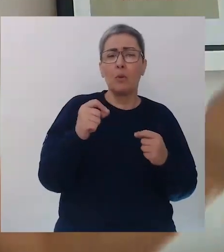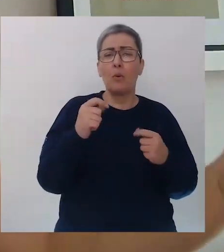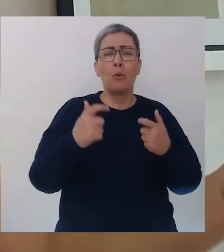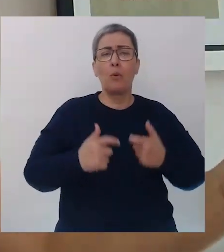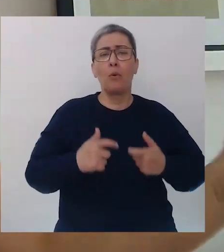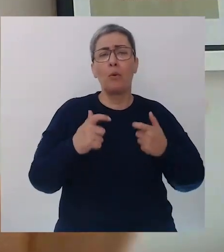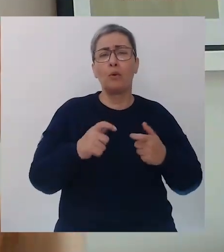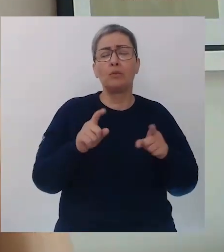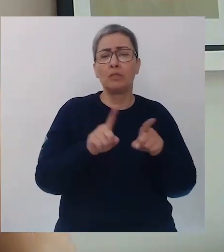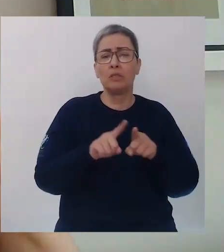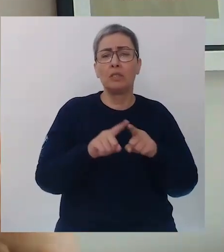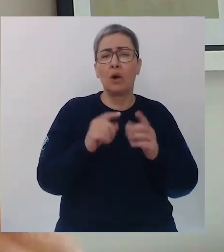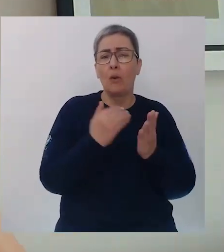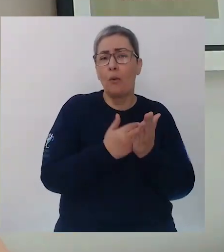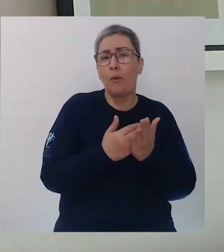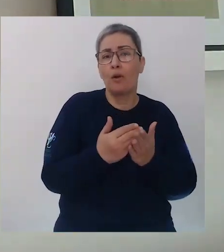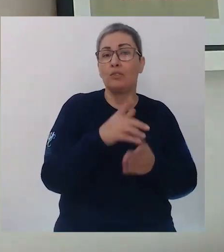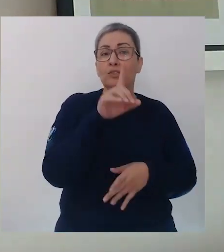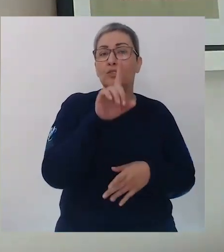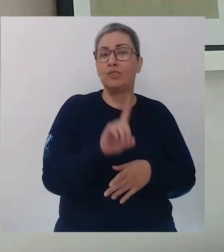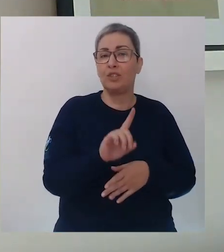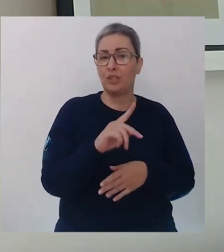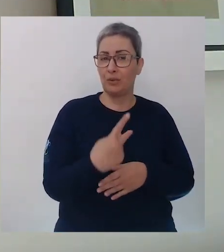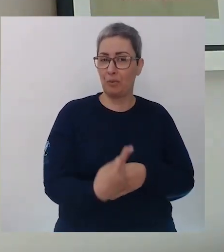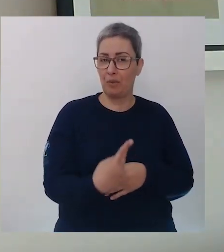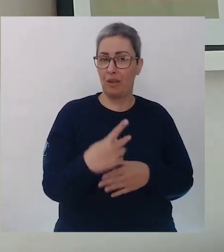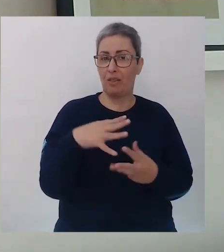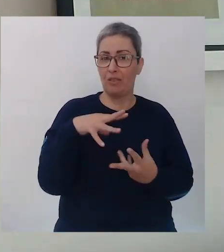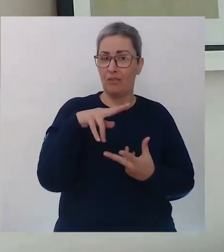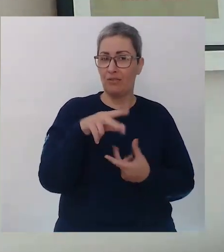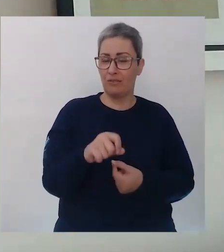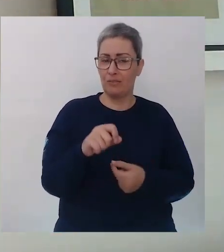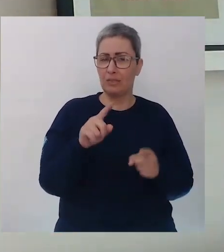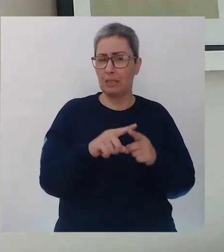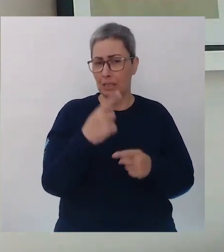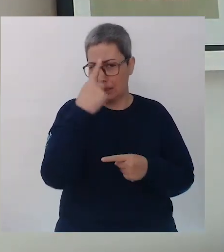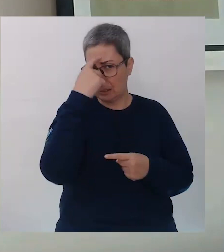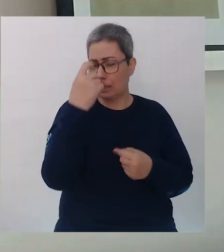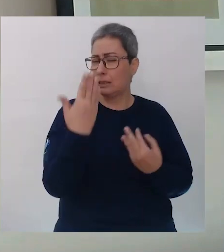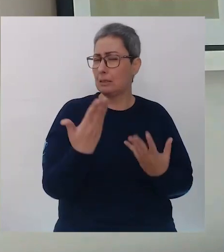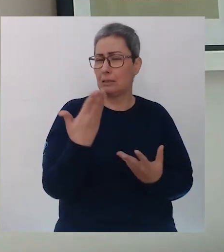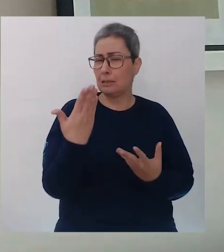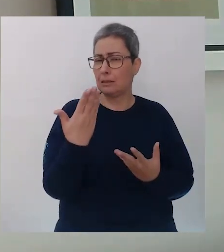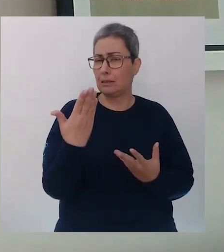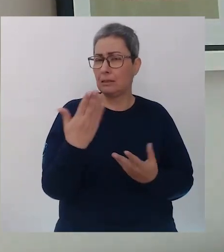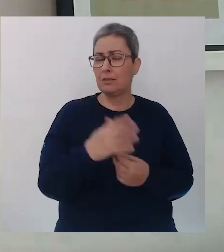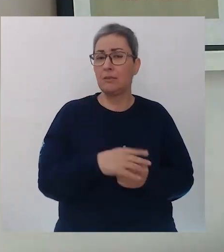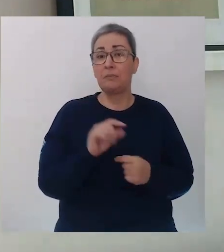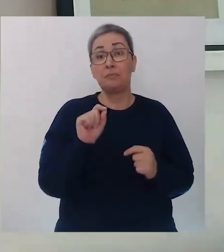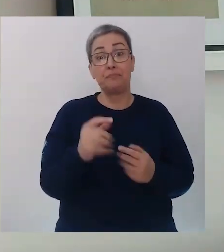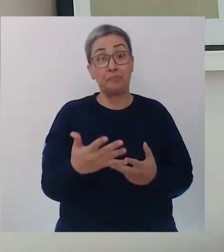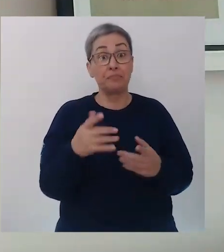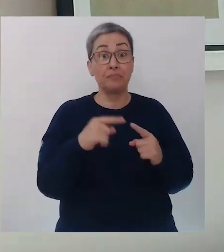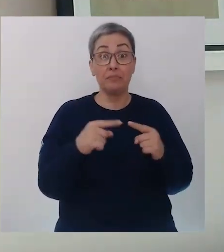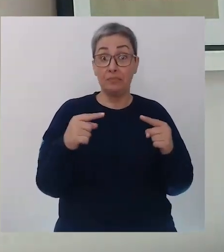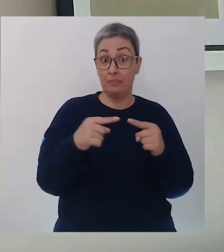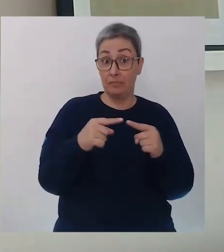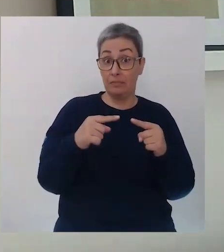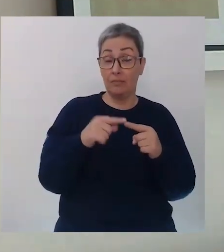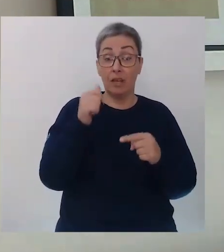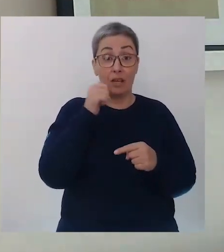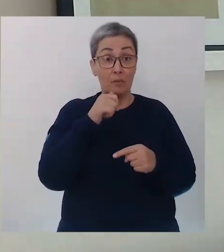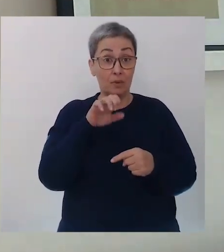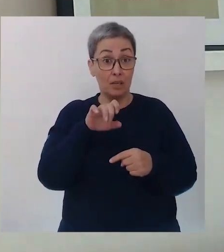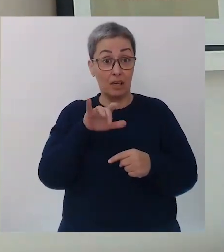onde, afinal, começam os direitos humanos universais. Vocês têm alguma ideia? Bom, de acordo com